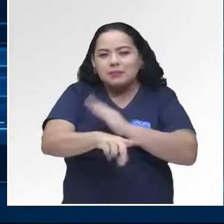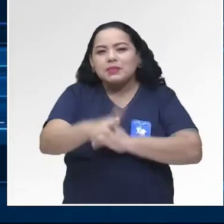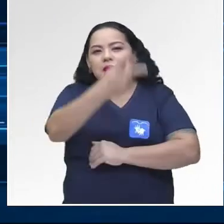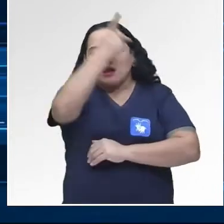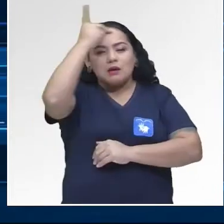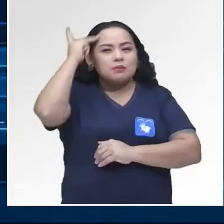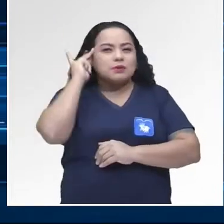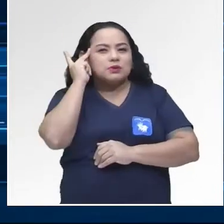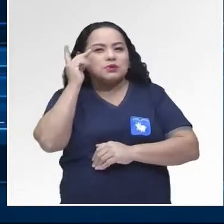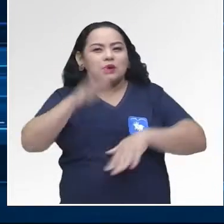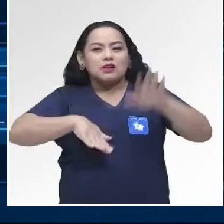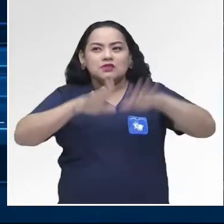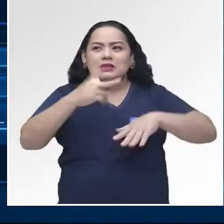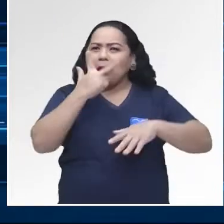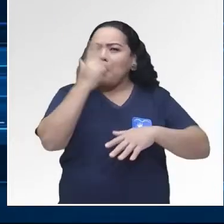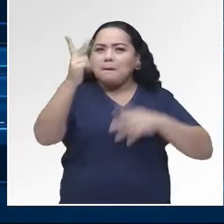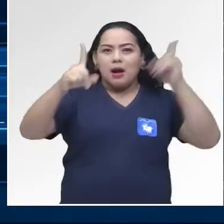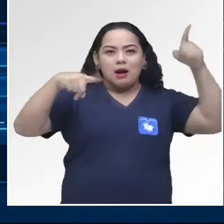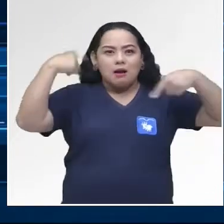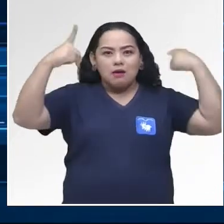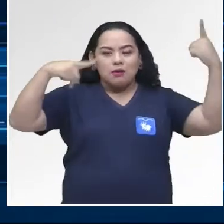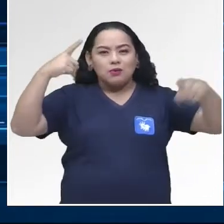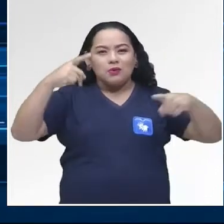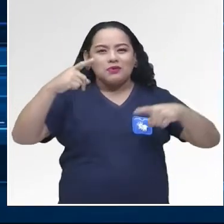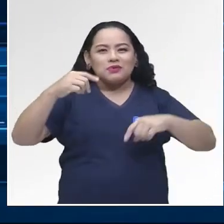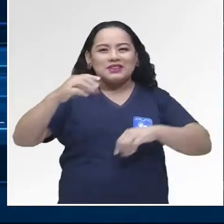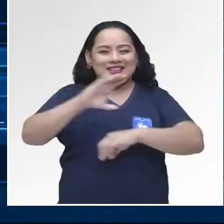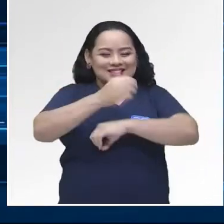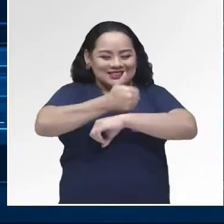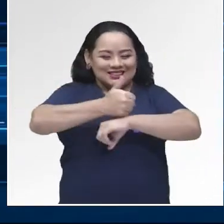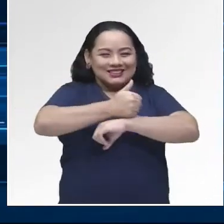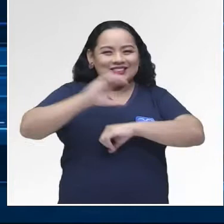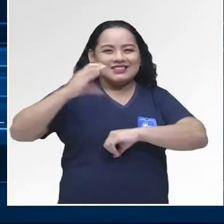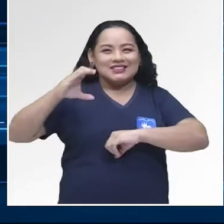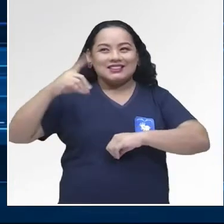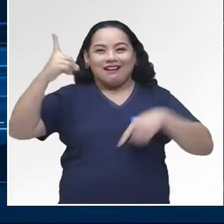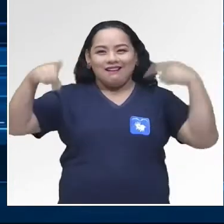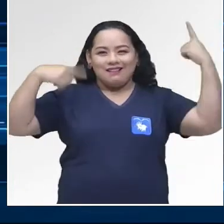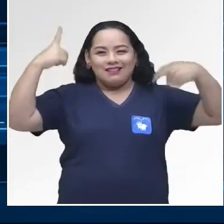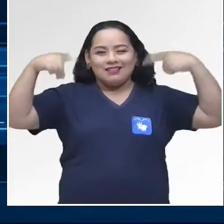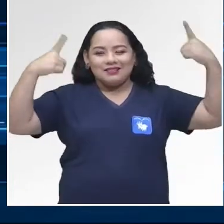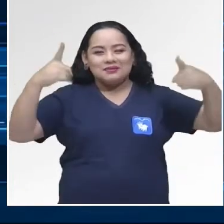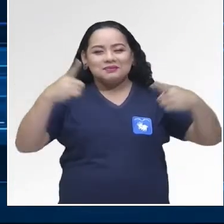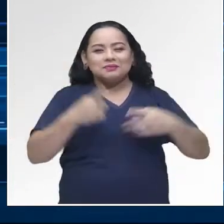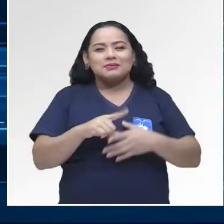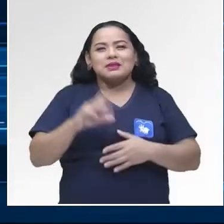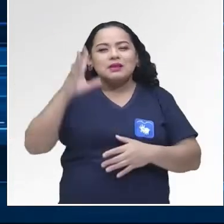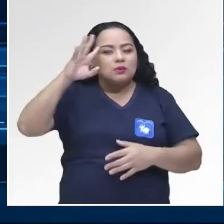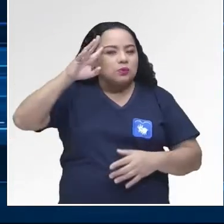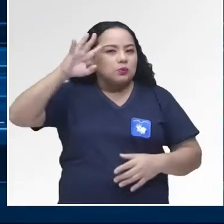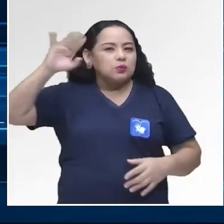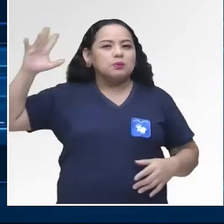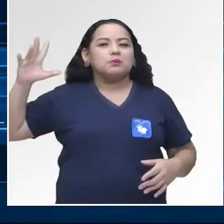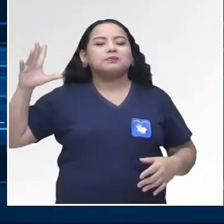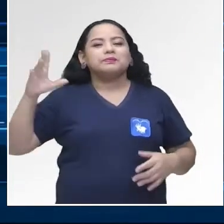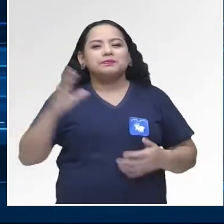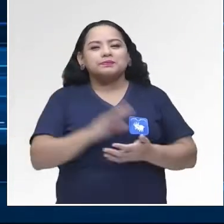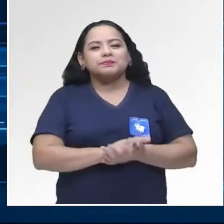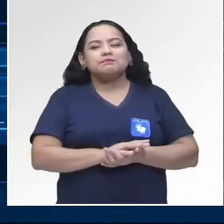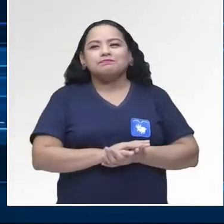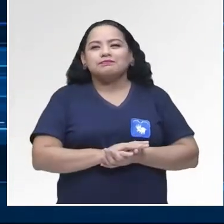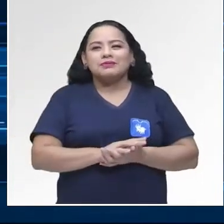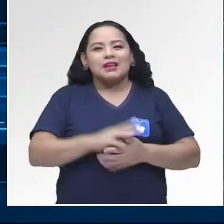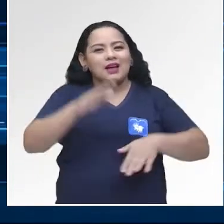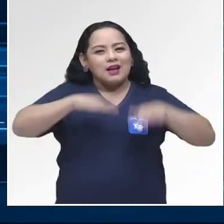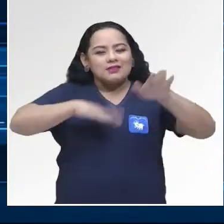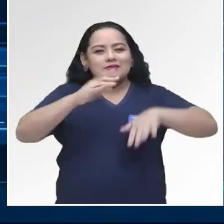pessoa que muitas vezes é até louco, né? O cientista maluco, né, que nós chamamos. Então, no imaginário, normalmente, quando a